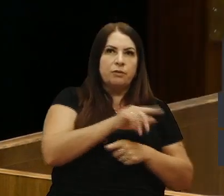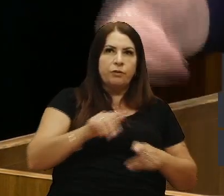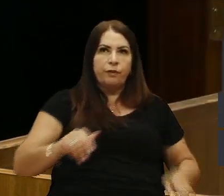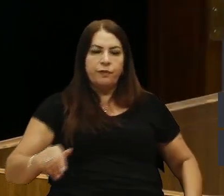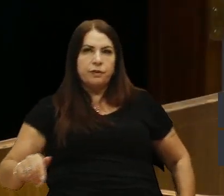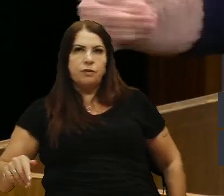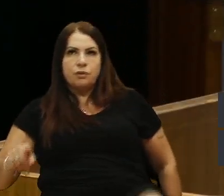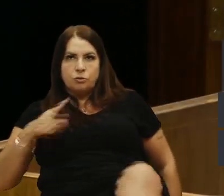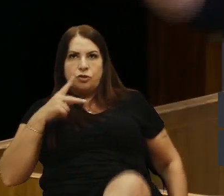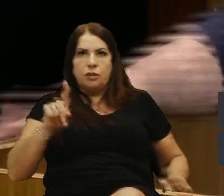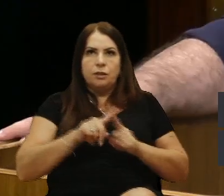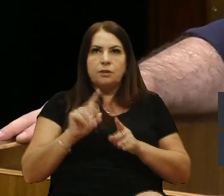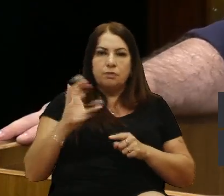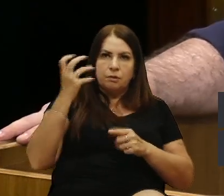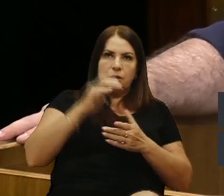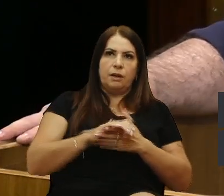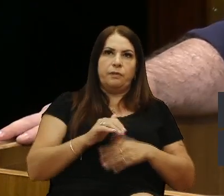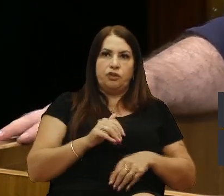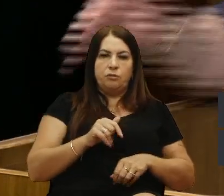que nada acontece.